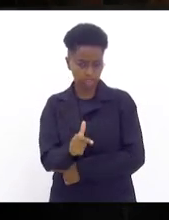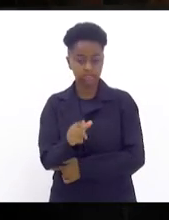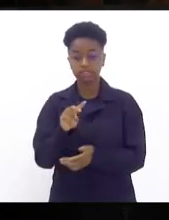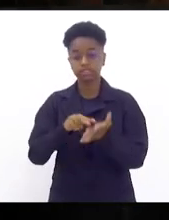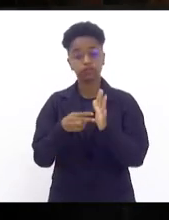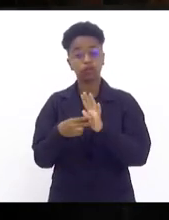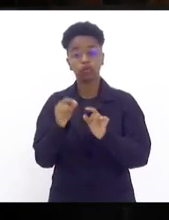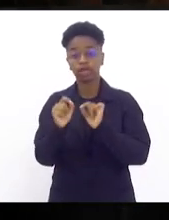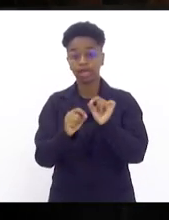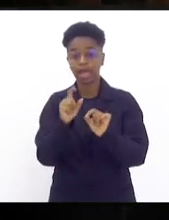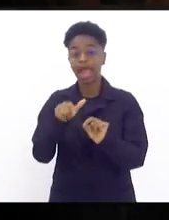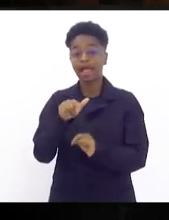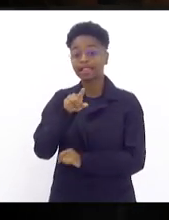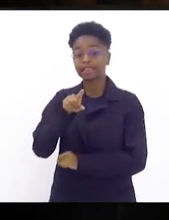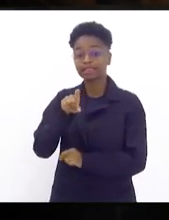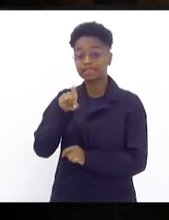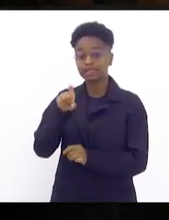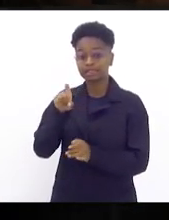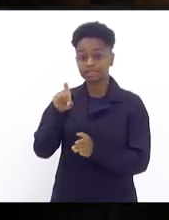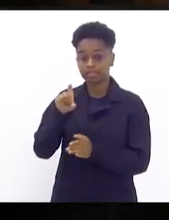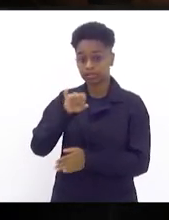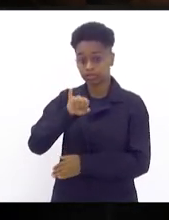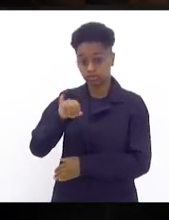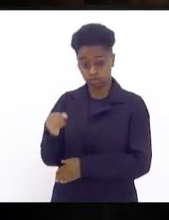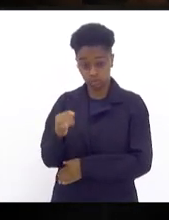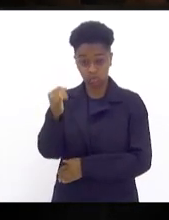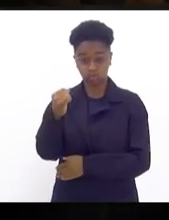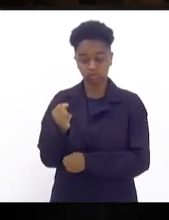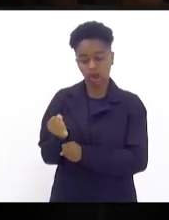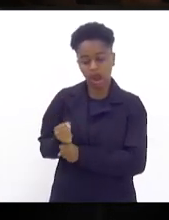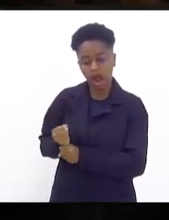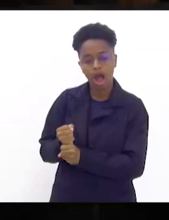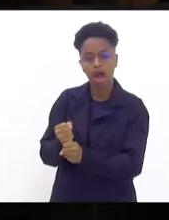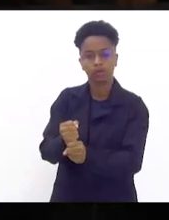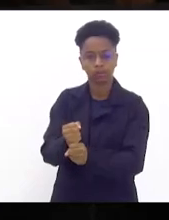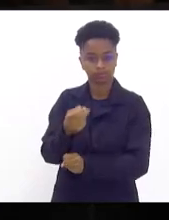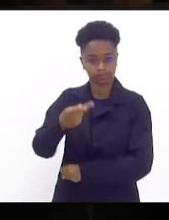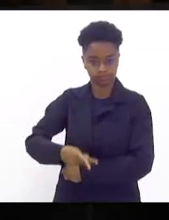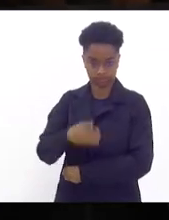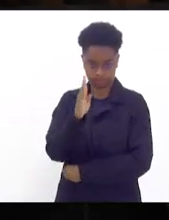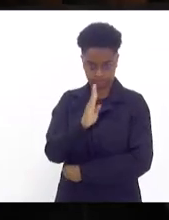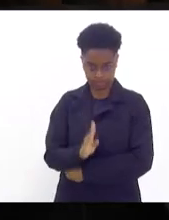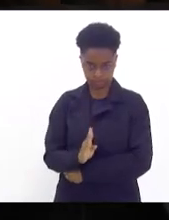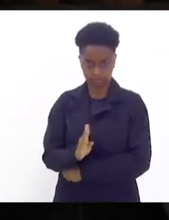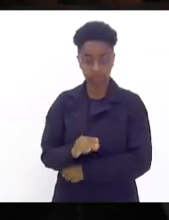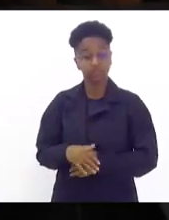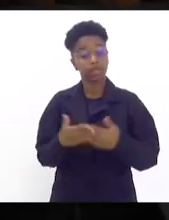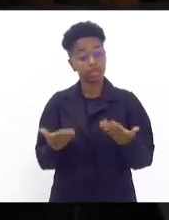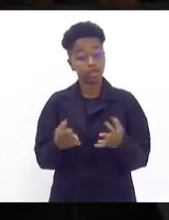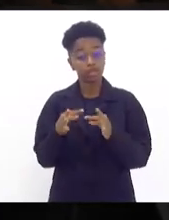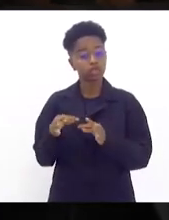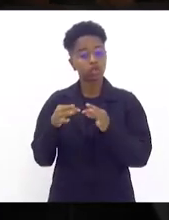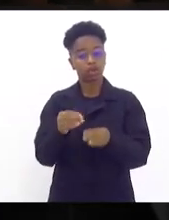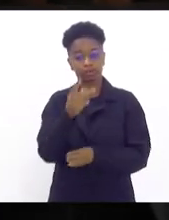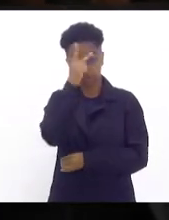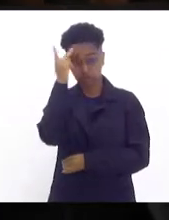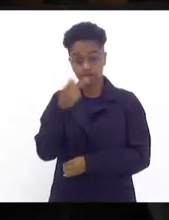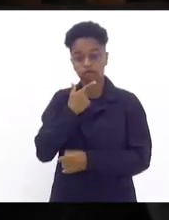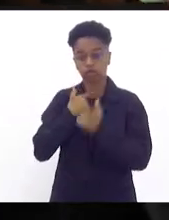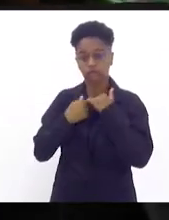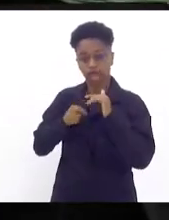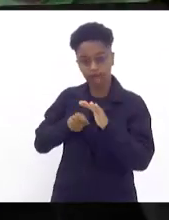taxa de juros anual do Brasil. Todo mundo que quiser investir